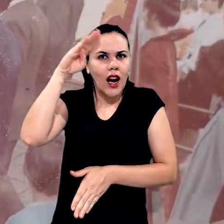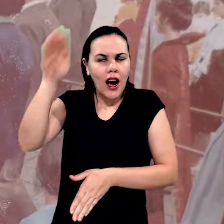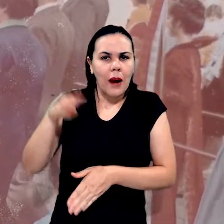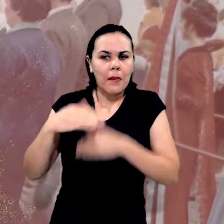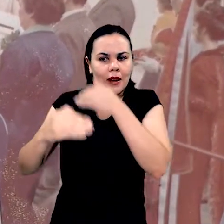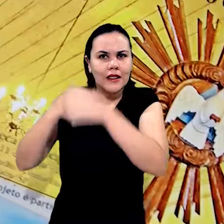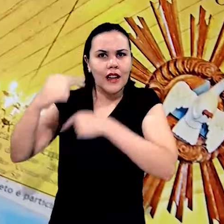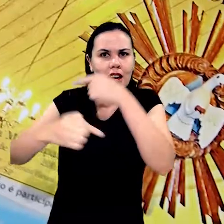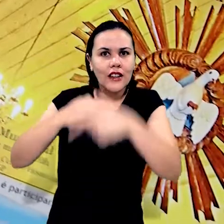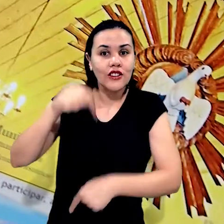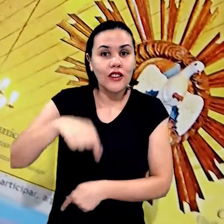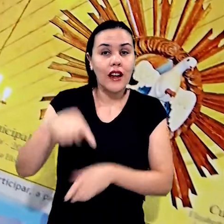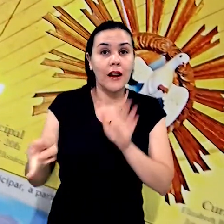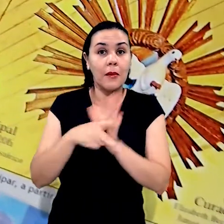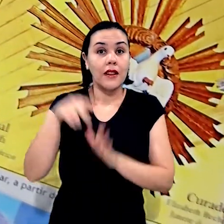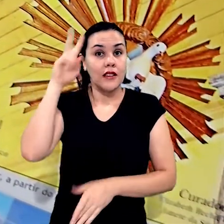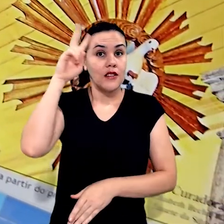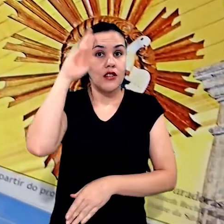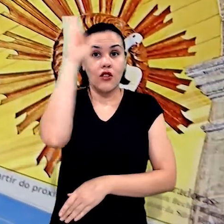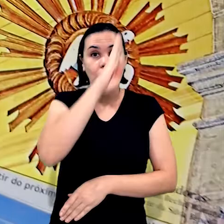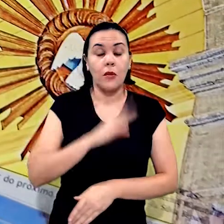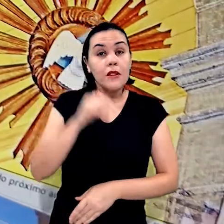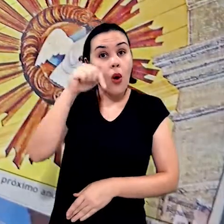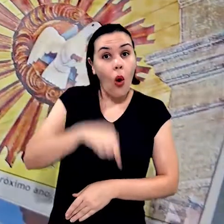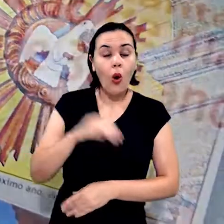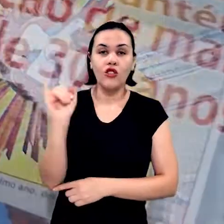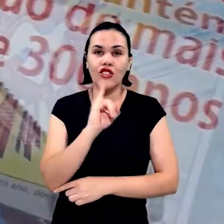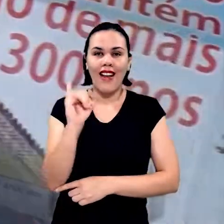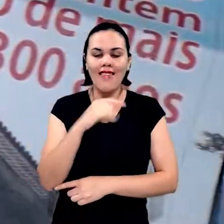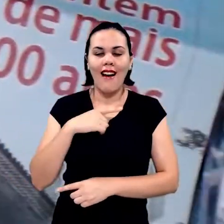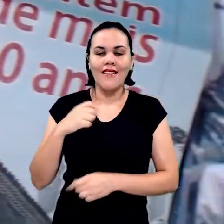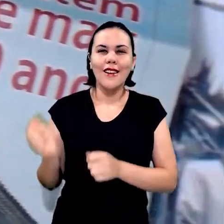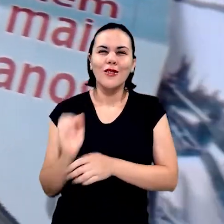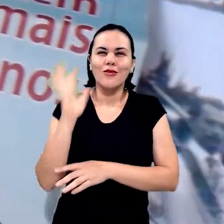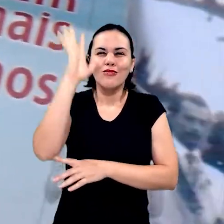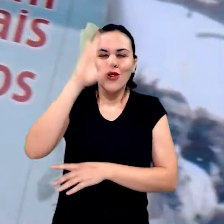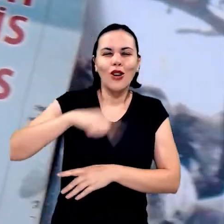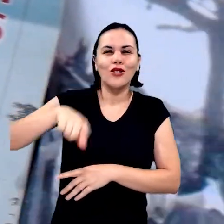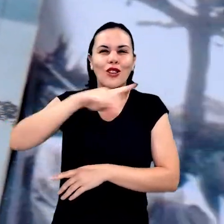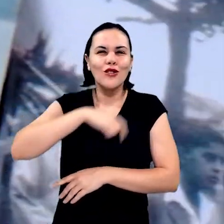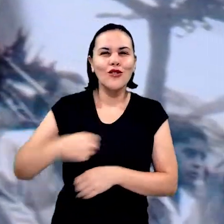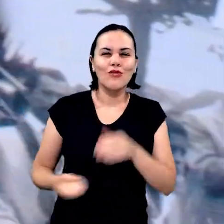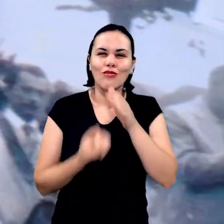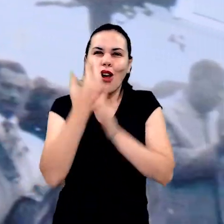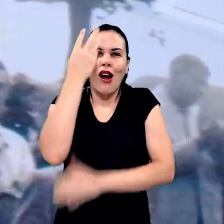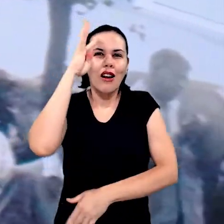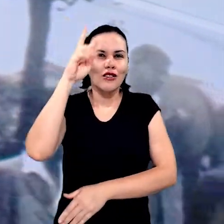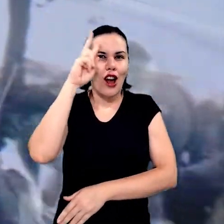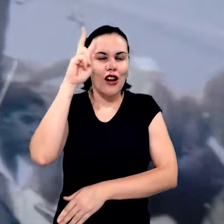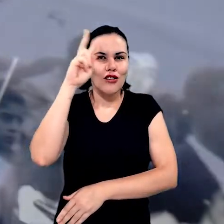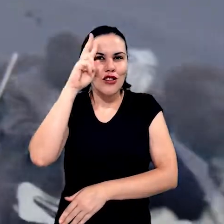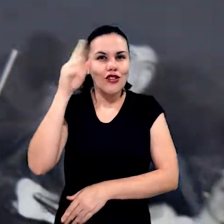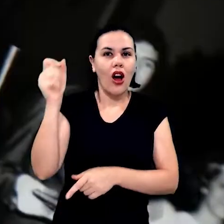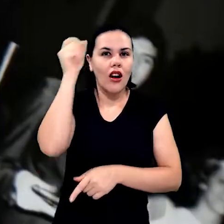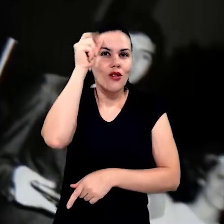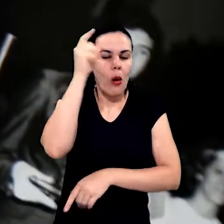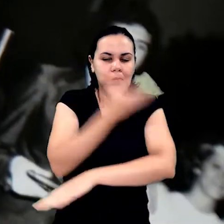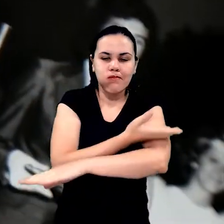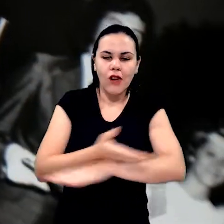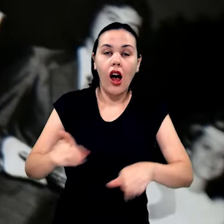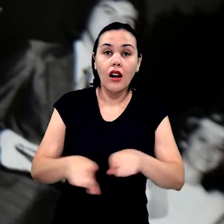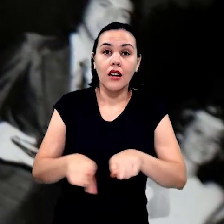grande importância na história do Brasil. Hoje, Itanhaém, com toda sua riqueza histórico-cultural e todos seus